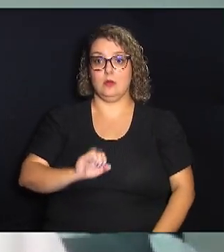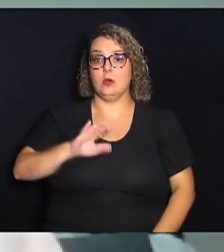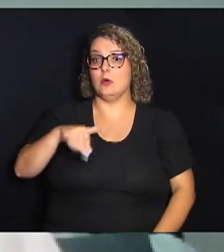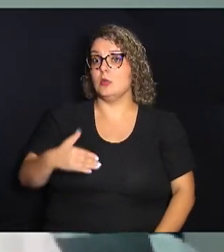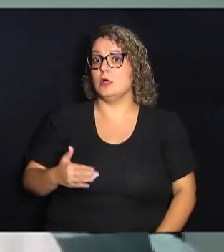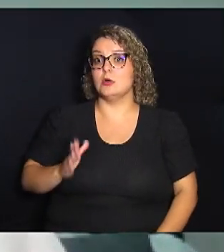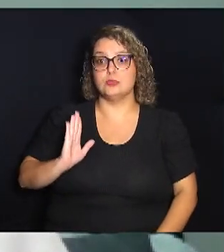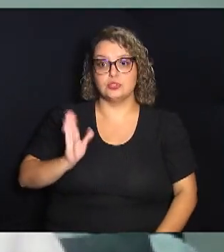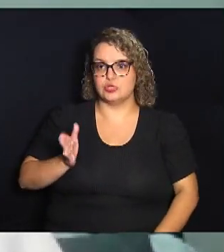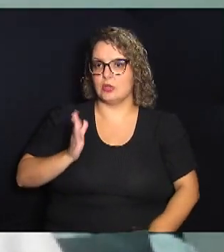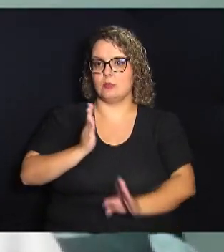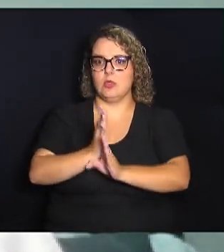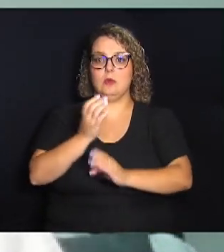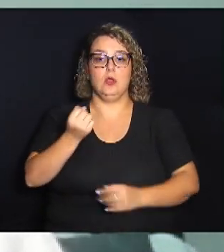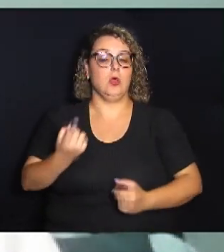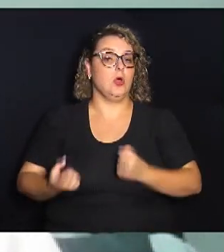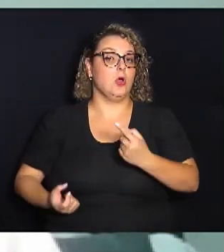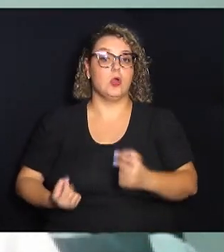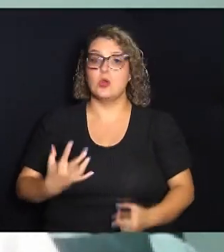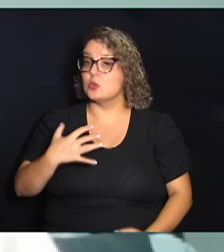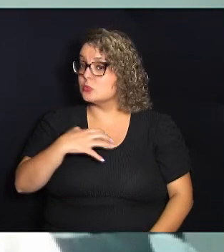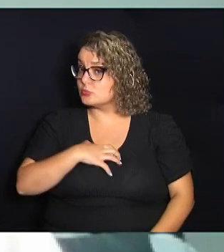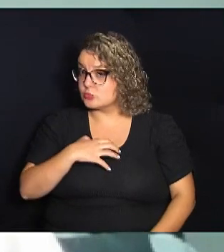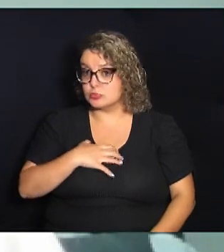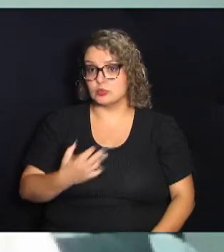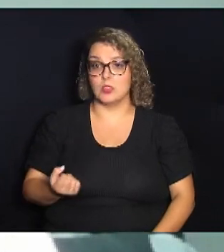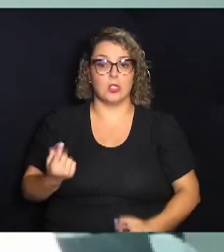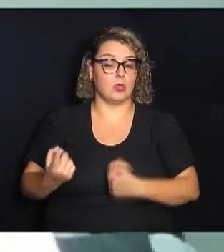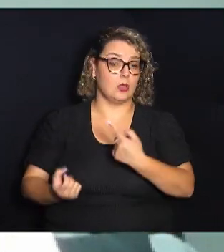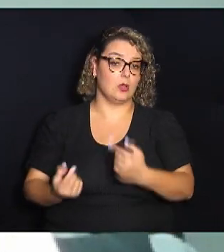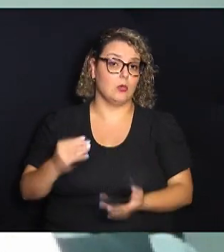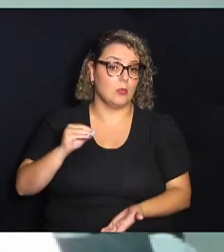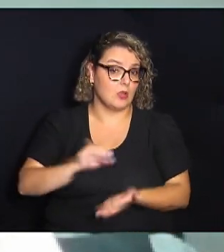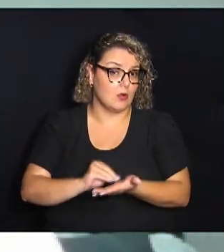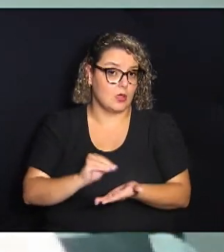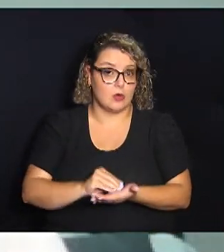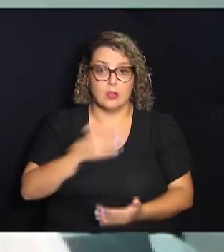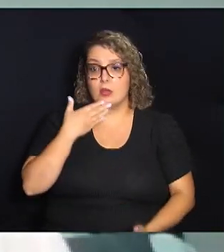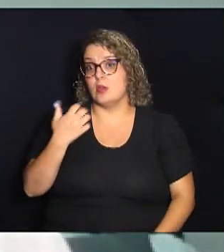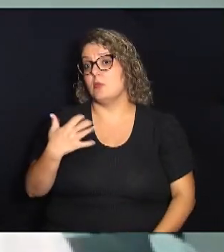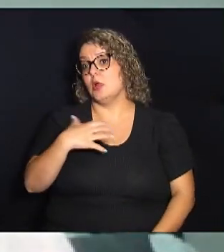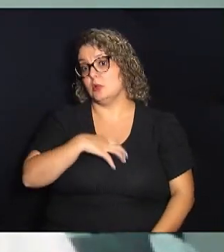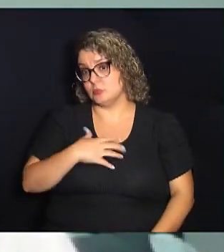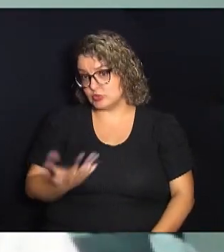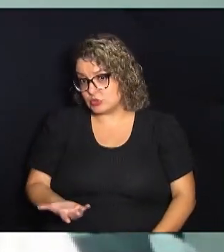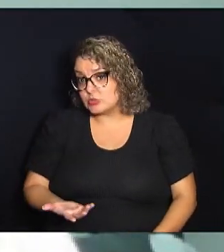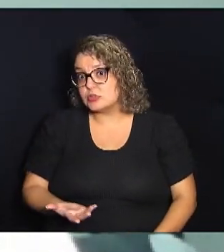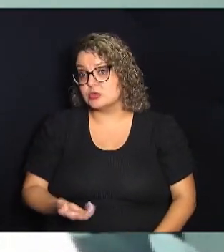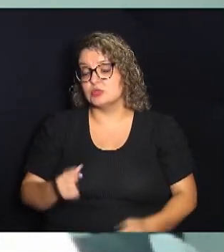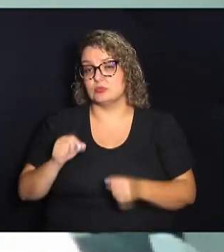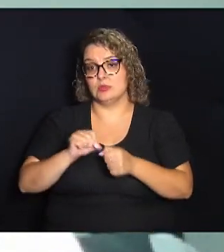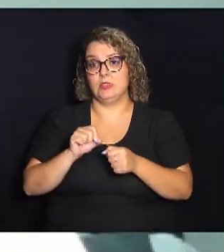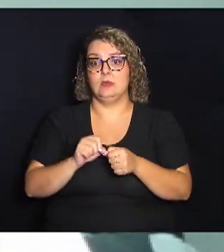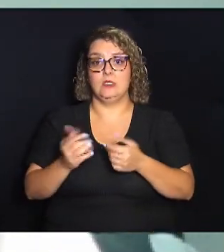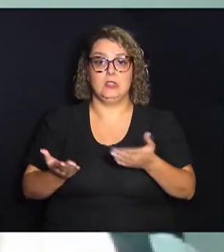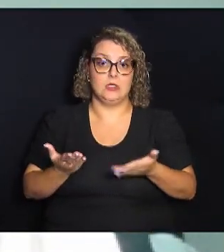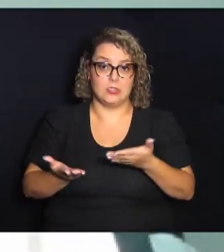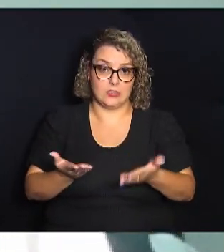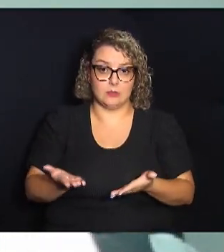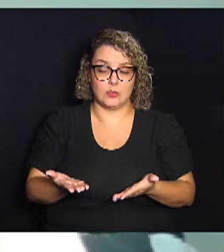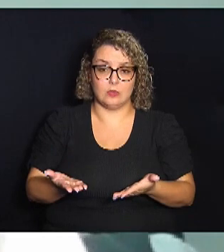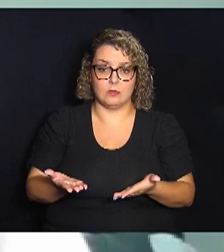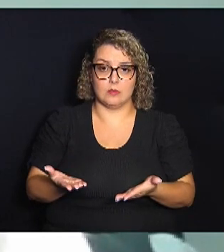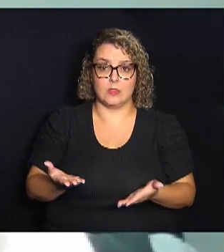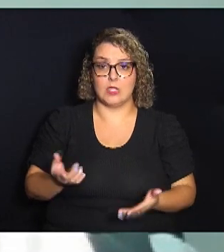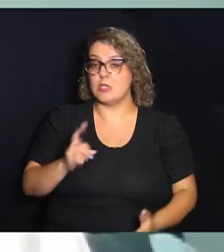já identifica algum sintoma e alguma falta. Esse é o melhor momento, certo, de você fazer a terapia. Mas isso